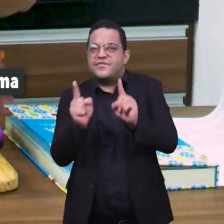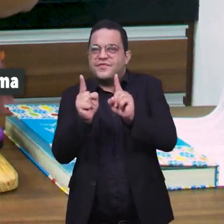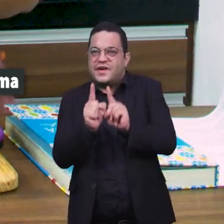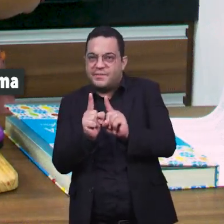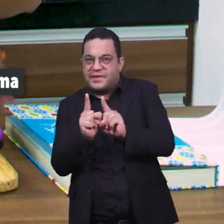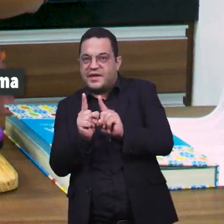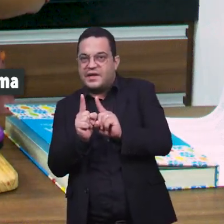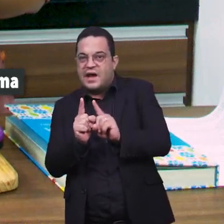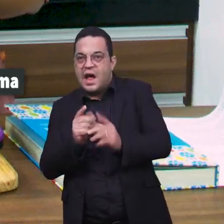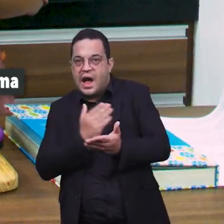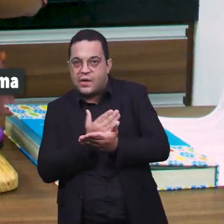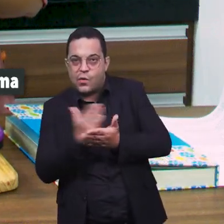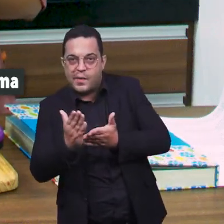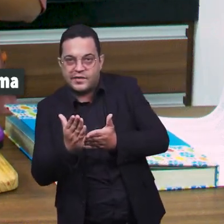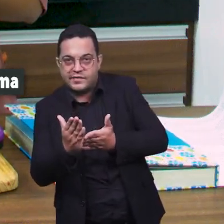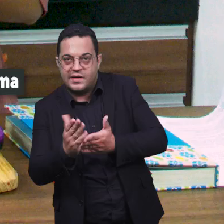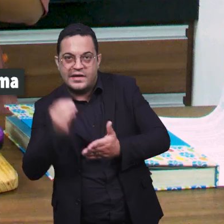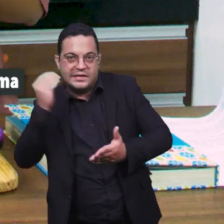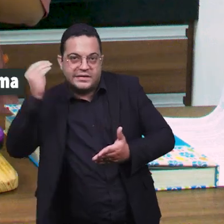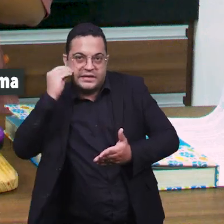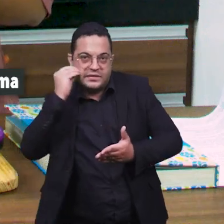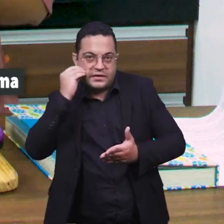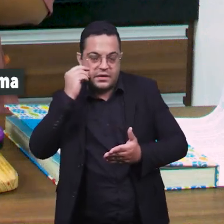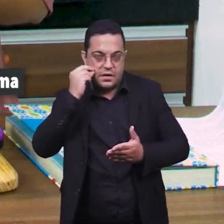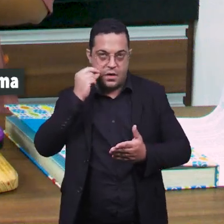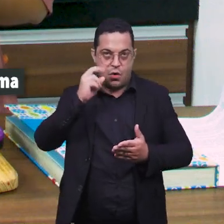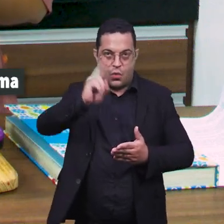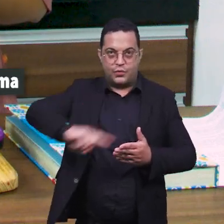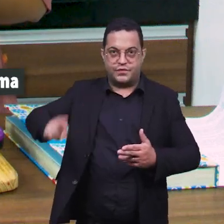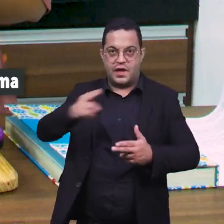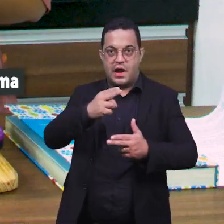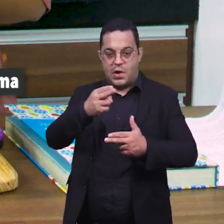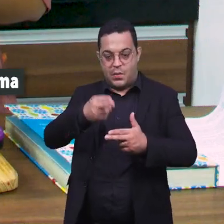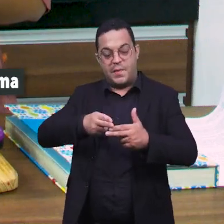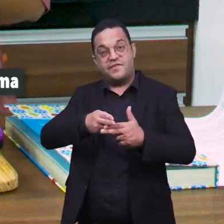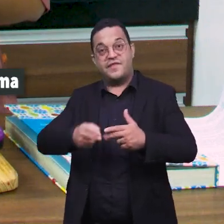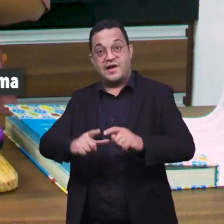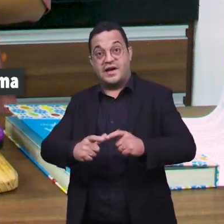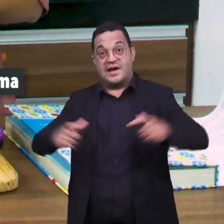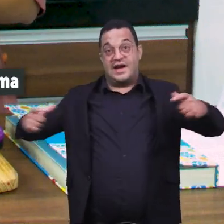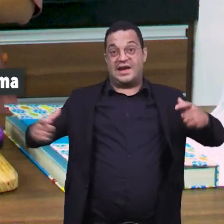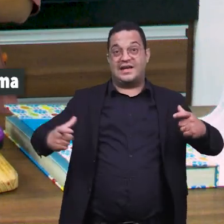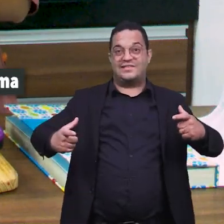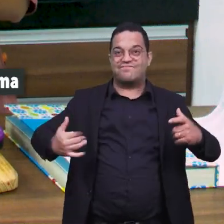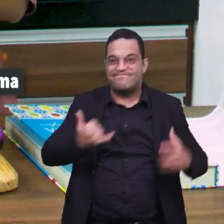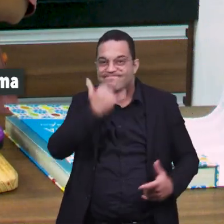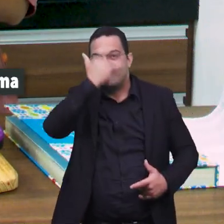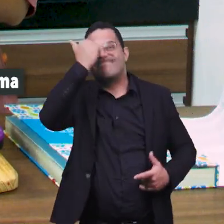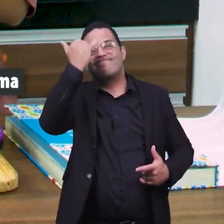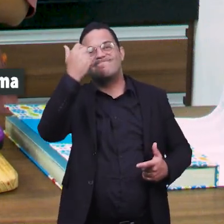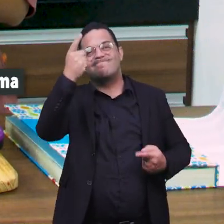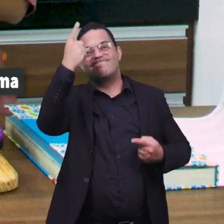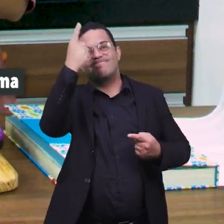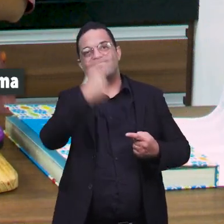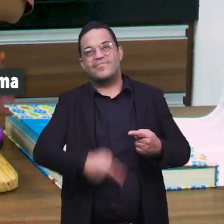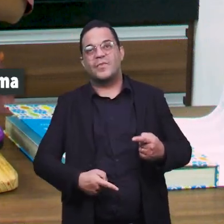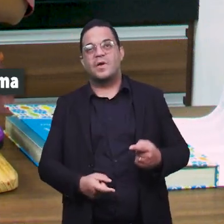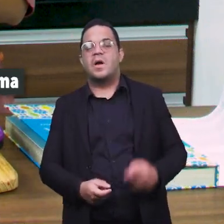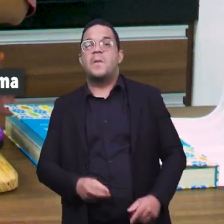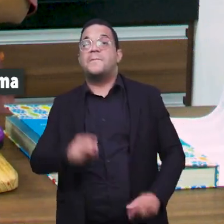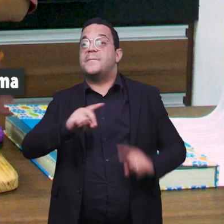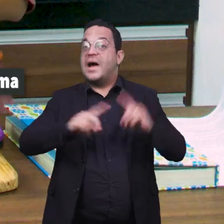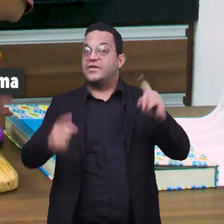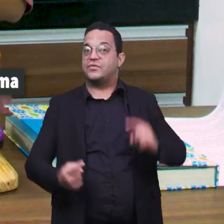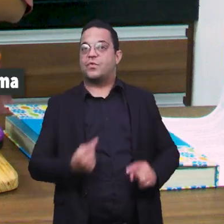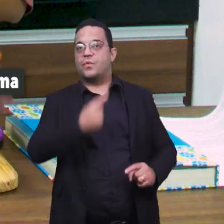as lasquinhas do dedo. Então isso daqui, ó, ajuda muito. Porque você finca na sua